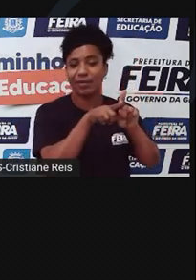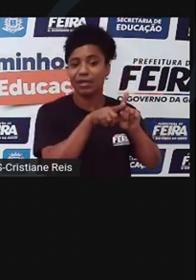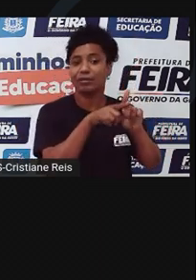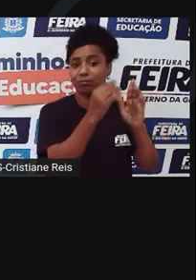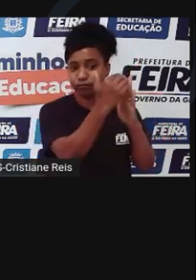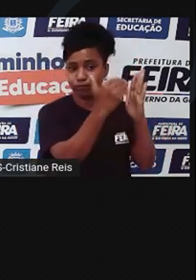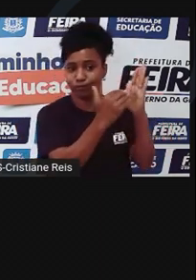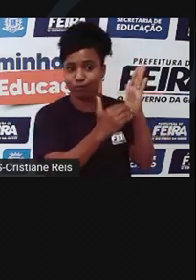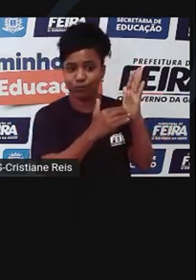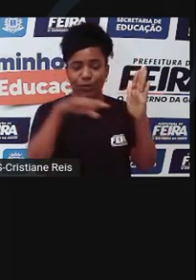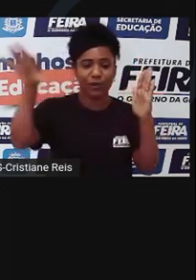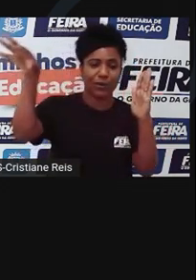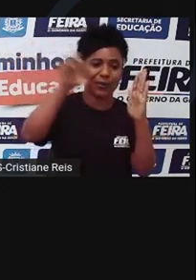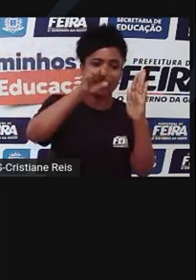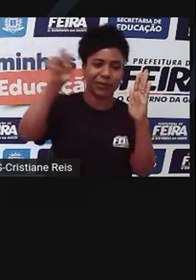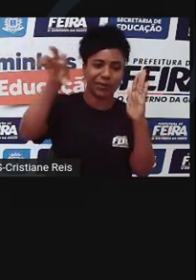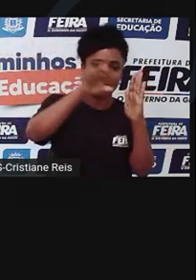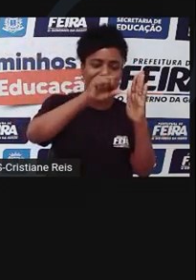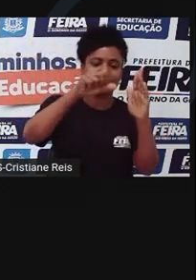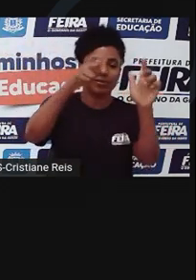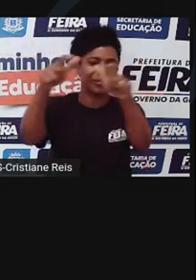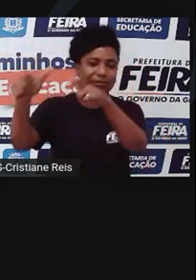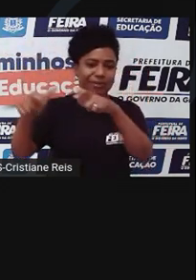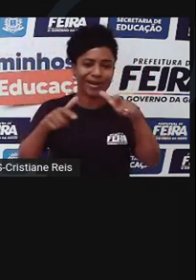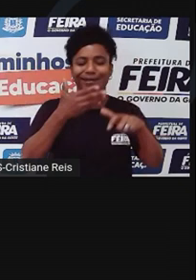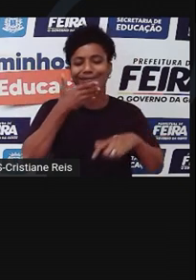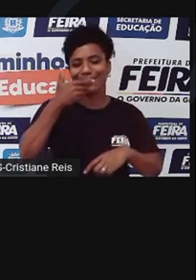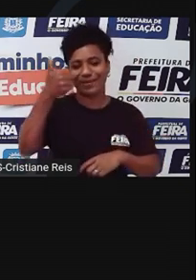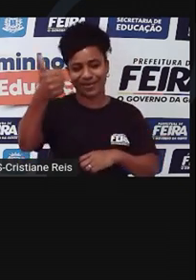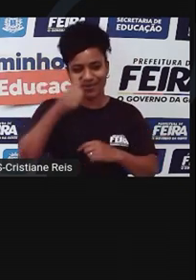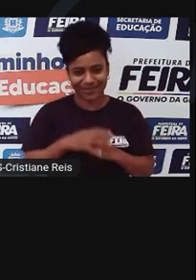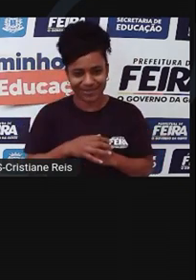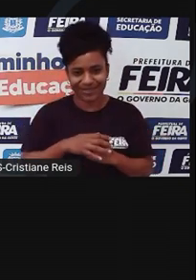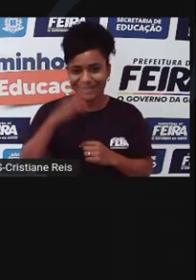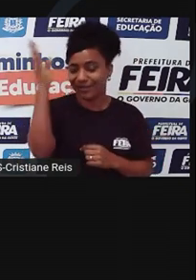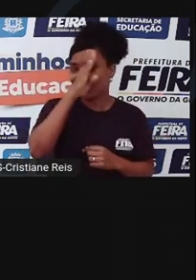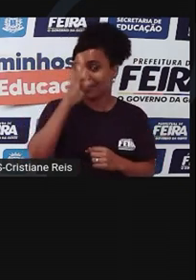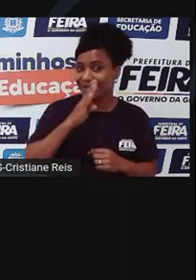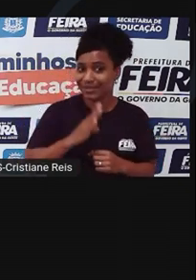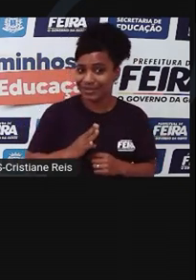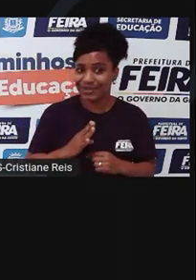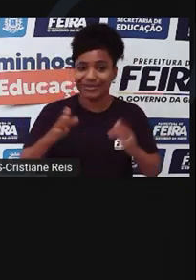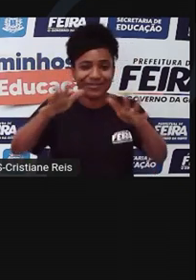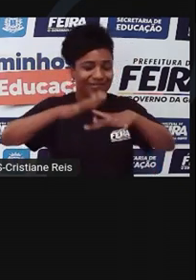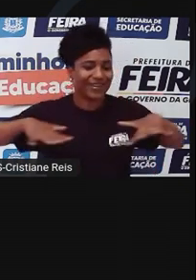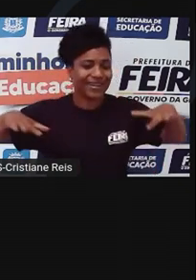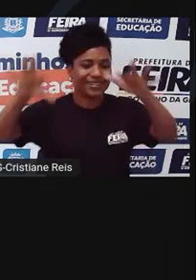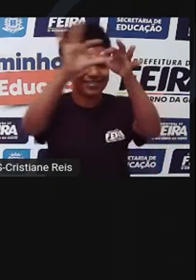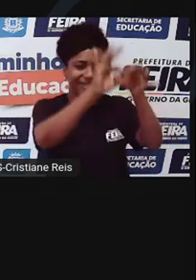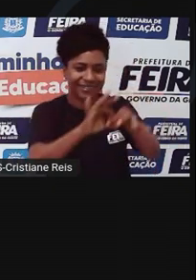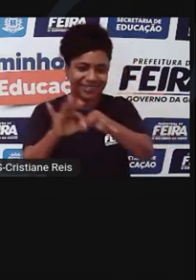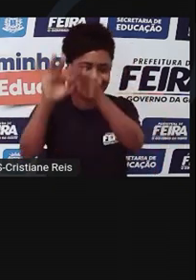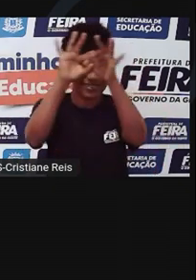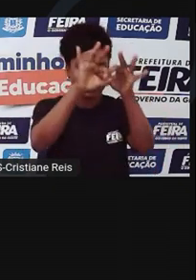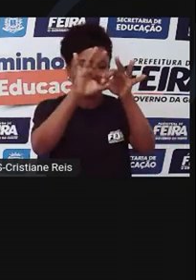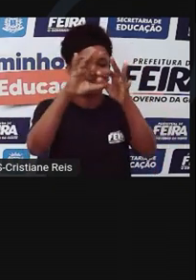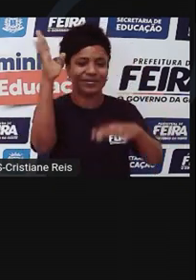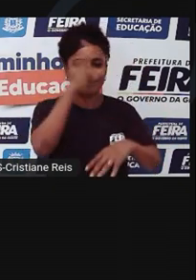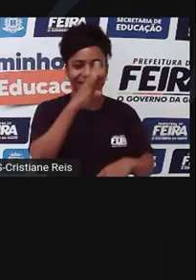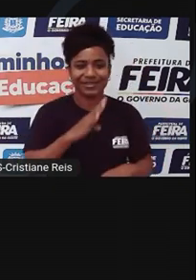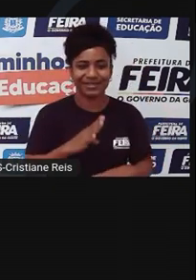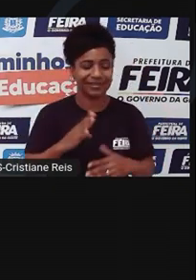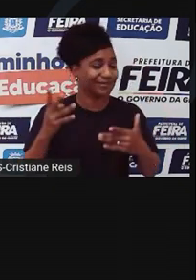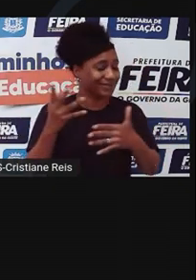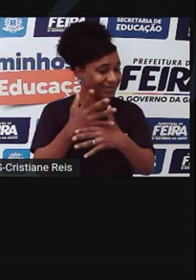funções e melhoria da qualidade de vida nos ambientes urbanos No Brasil temos a Rede Brasileira de cidades inteligentes e humanas